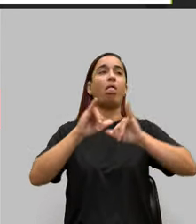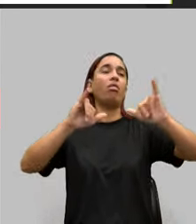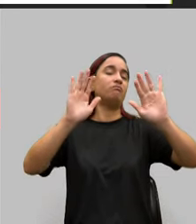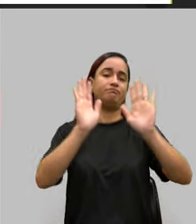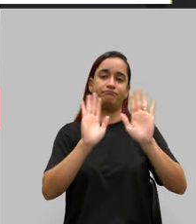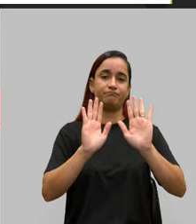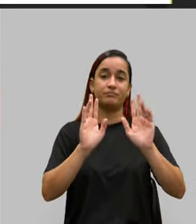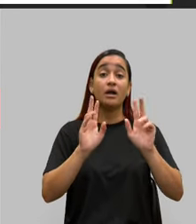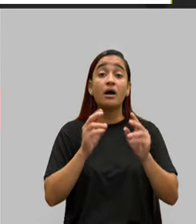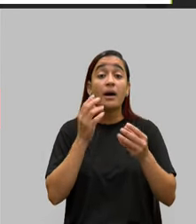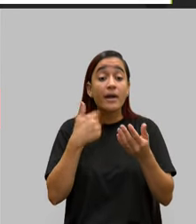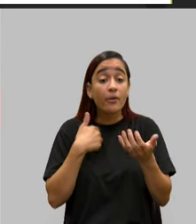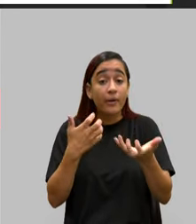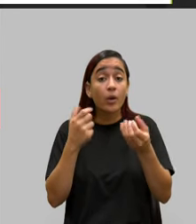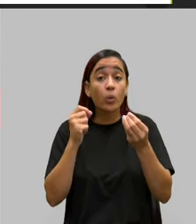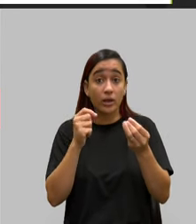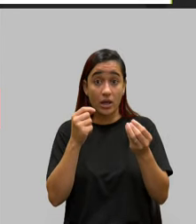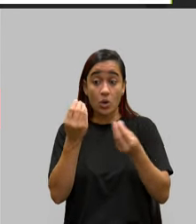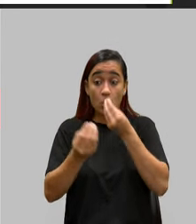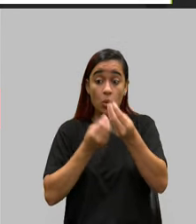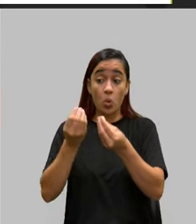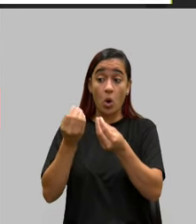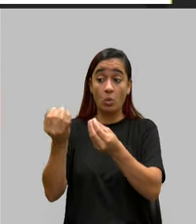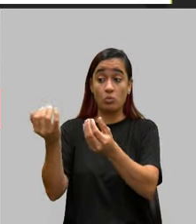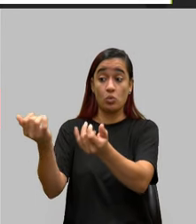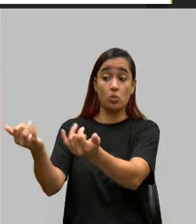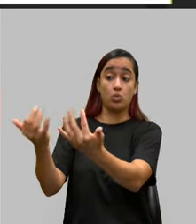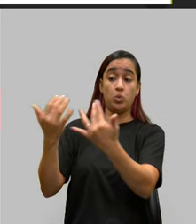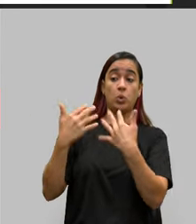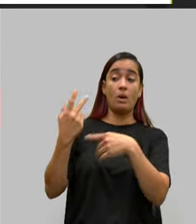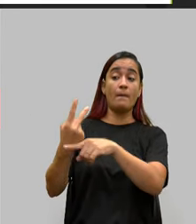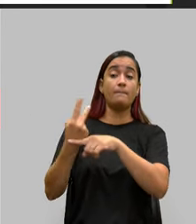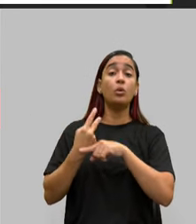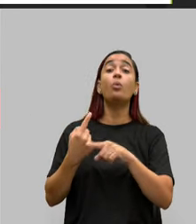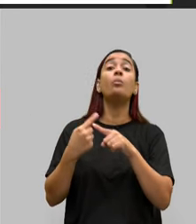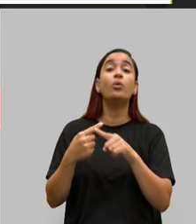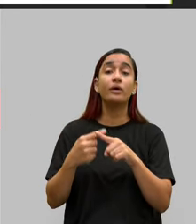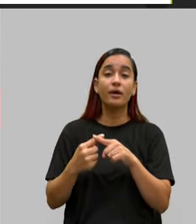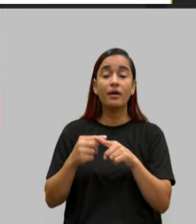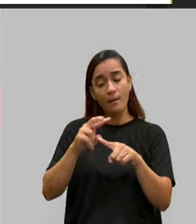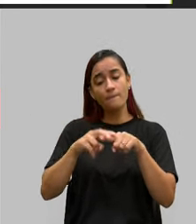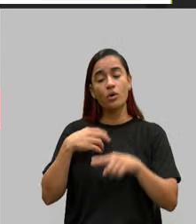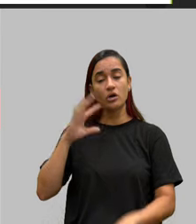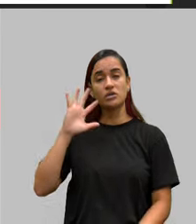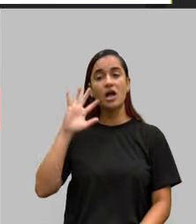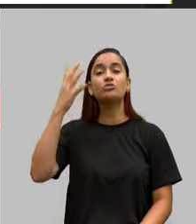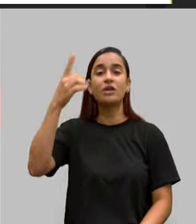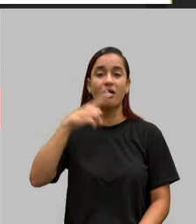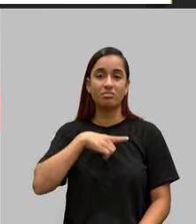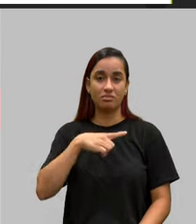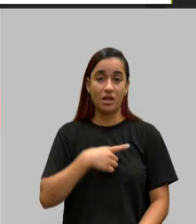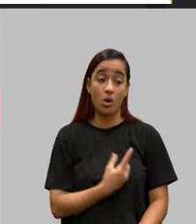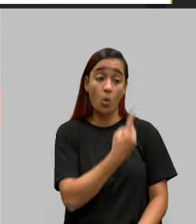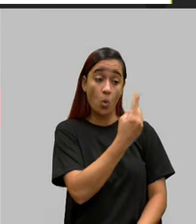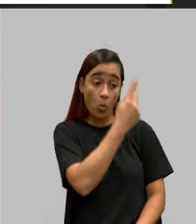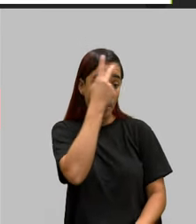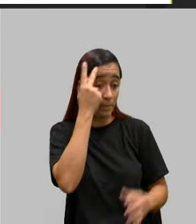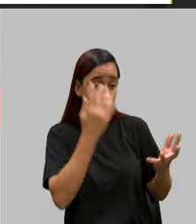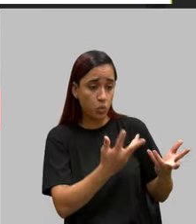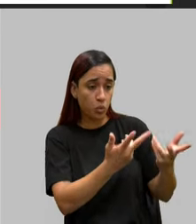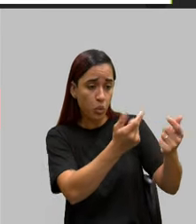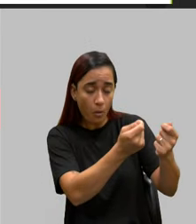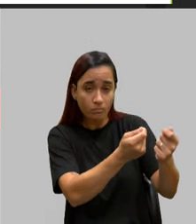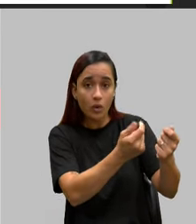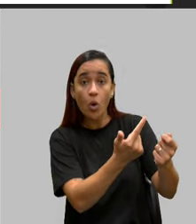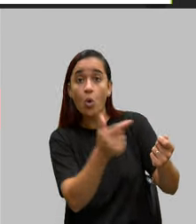montanha chega até mim como por causa do resultado um paciente traz o outro não é